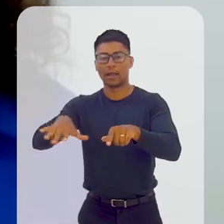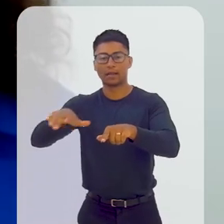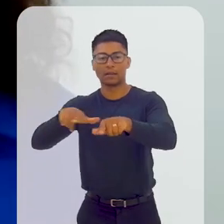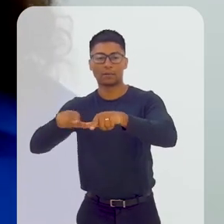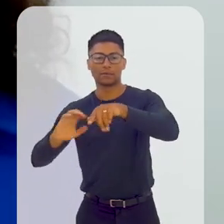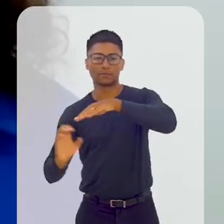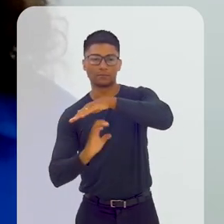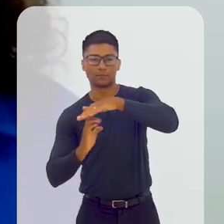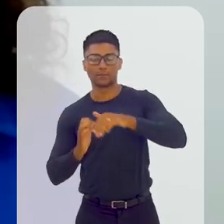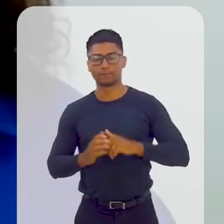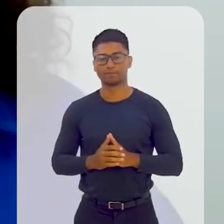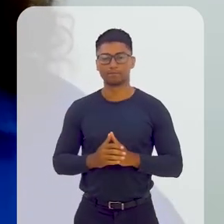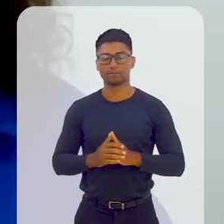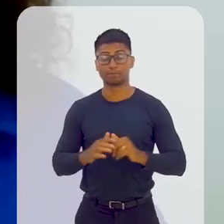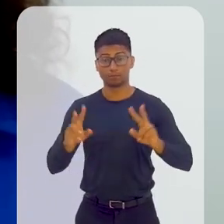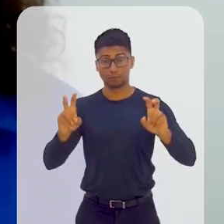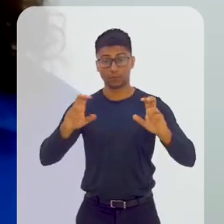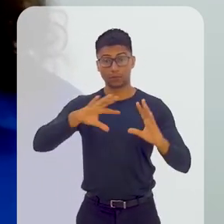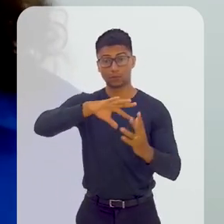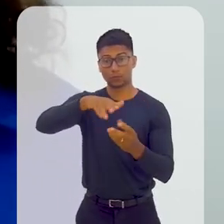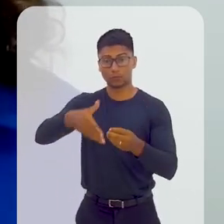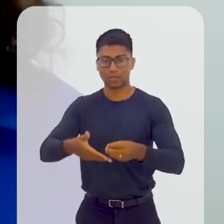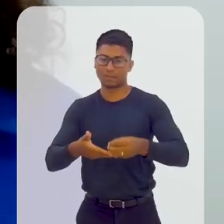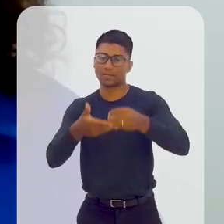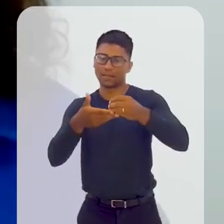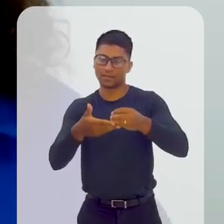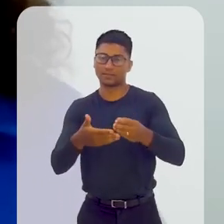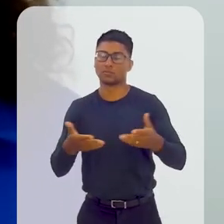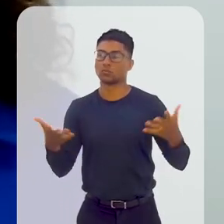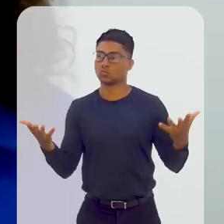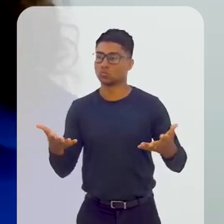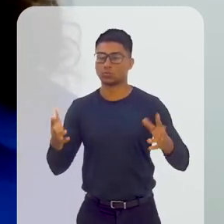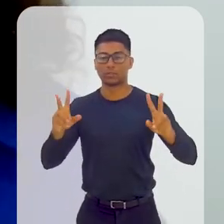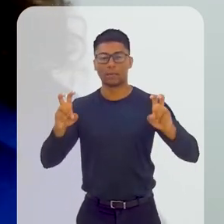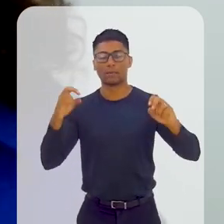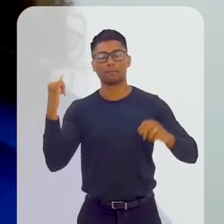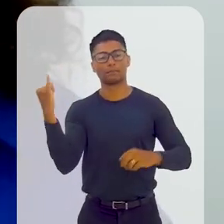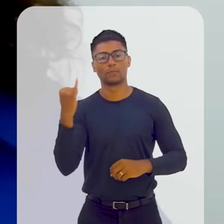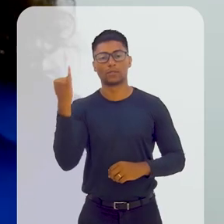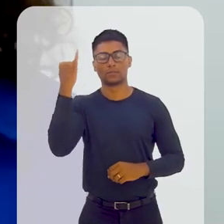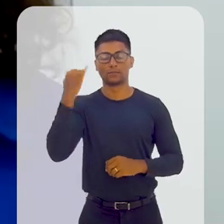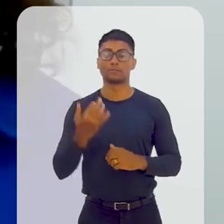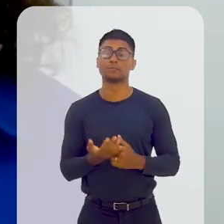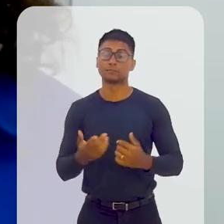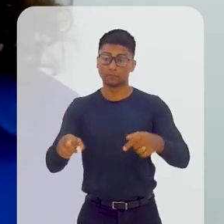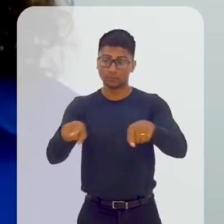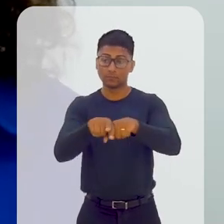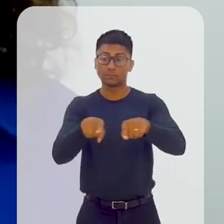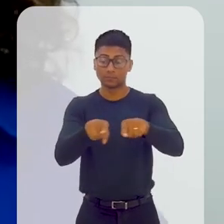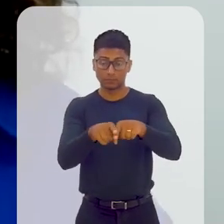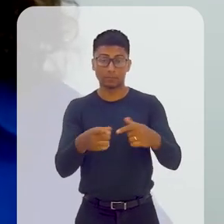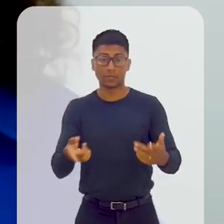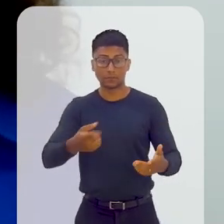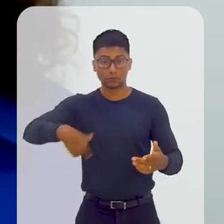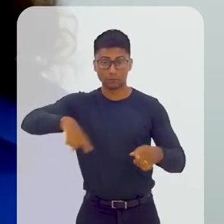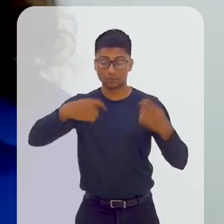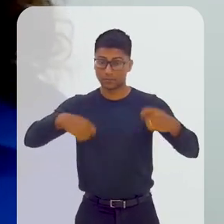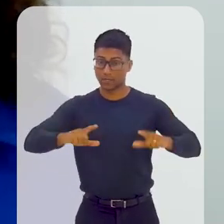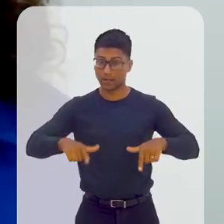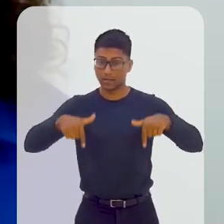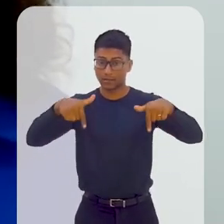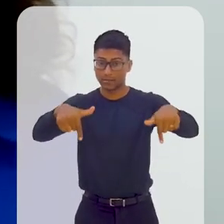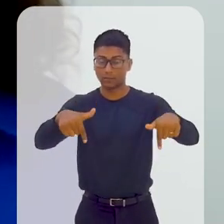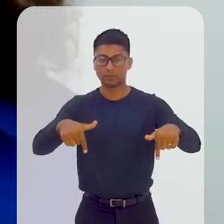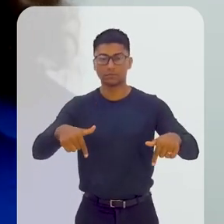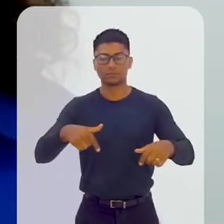hoje é um tema recorrente e a gente está na década da ação, né? Para entregar o que a Agenda 2030 nos